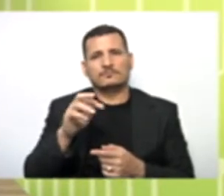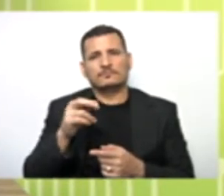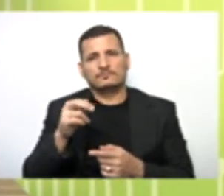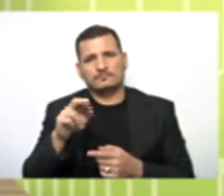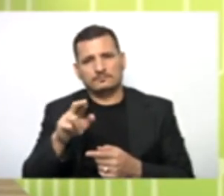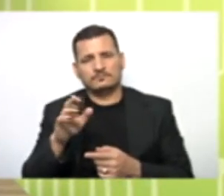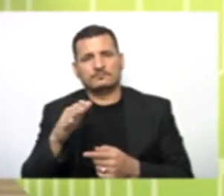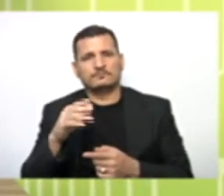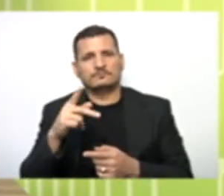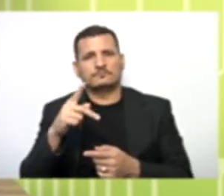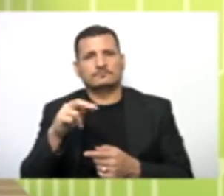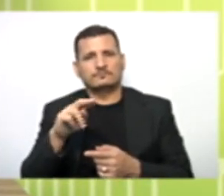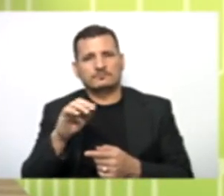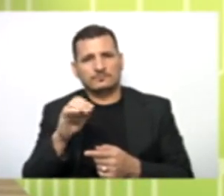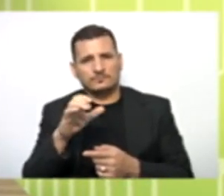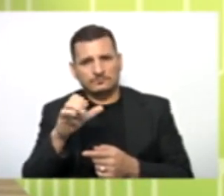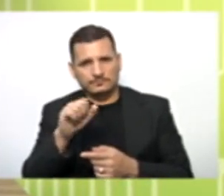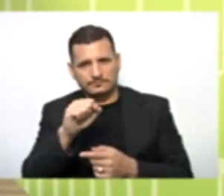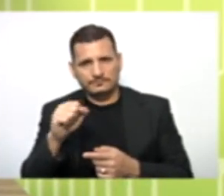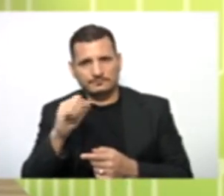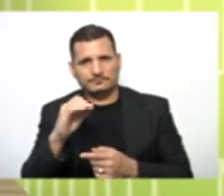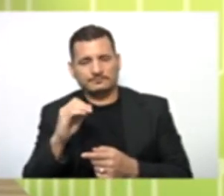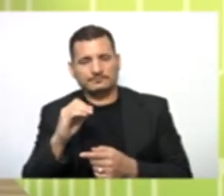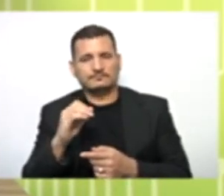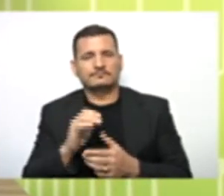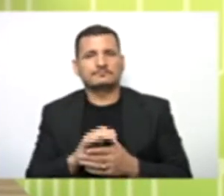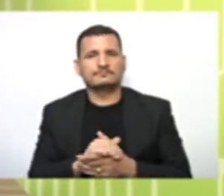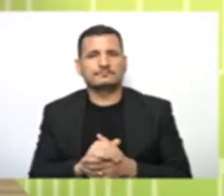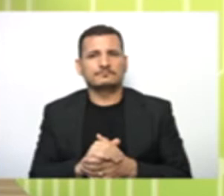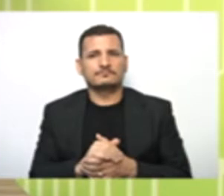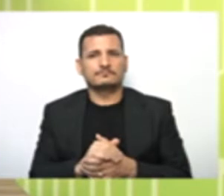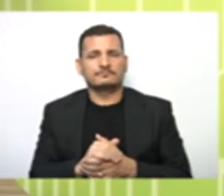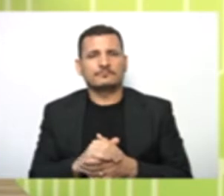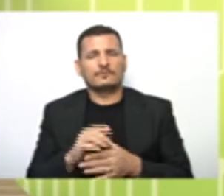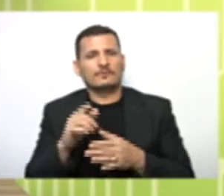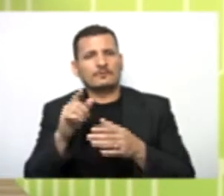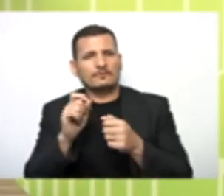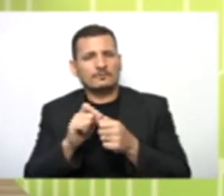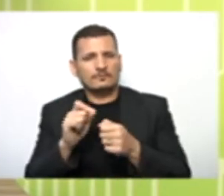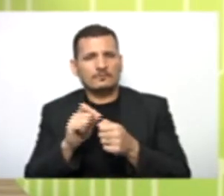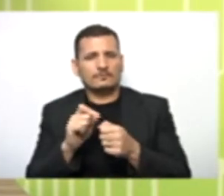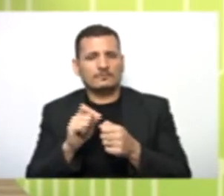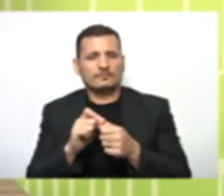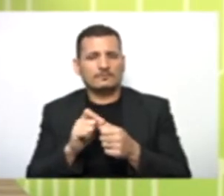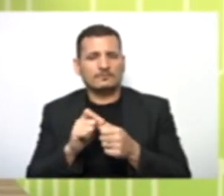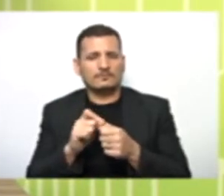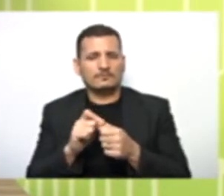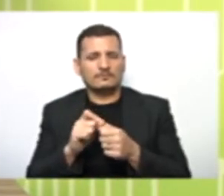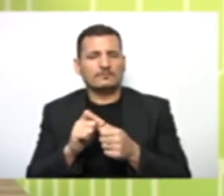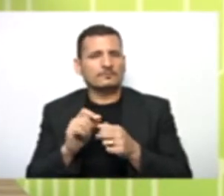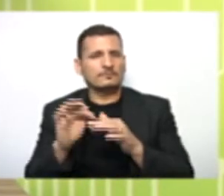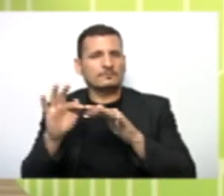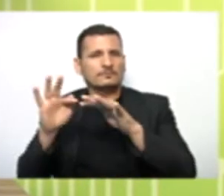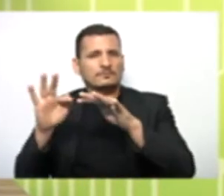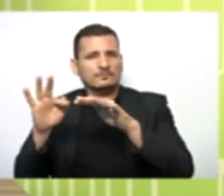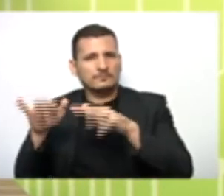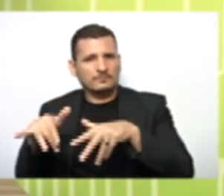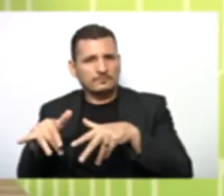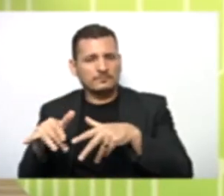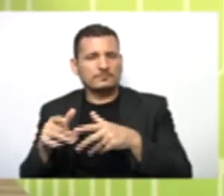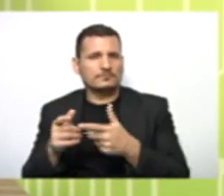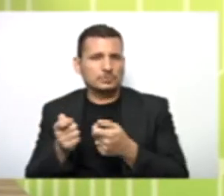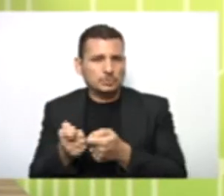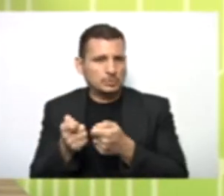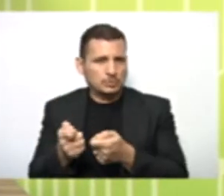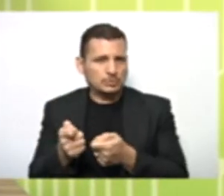é esse mesmo, matar o processo, que é quando a gente faz o encerramento forçado,